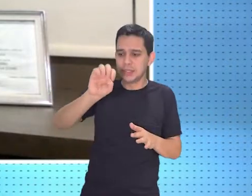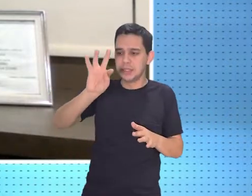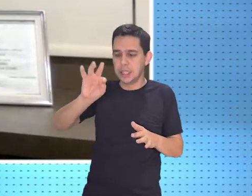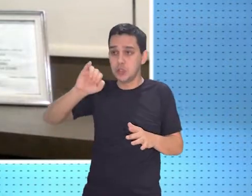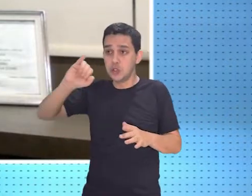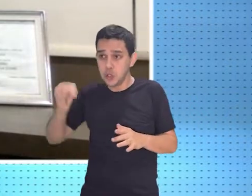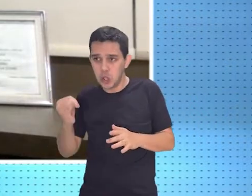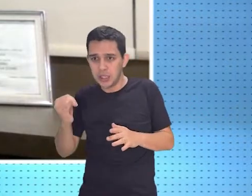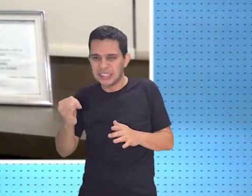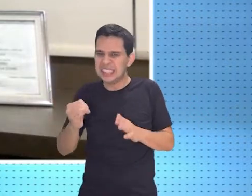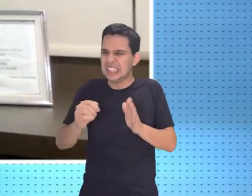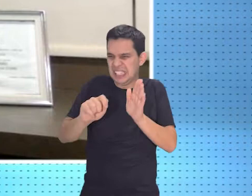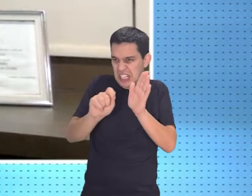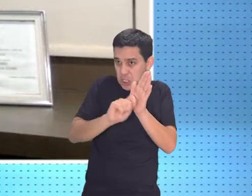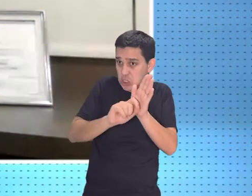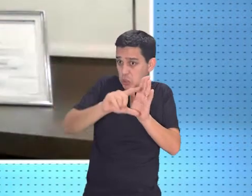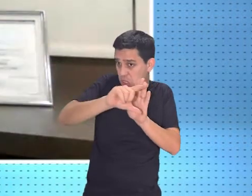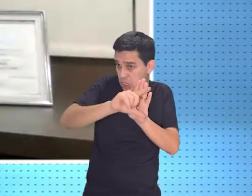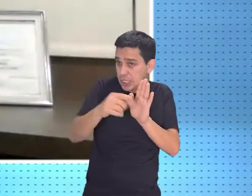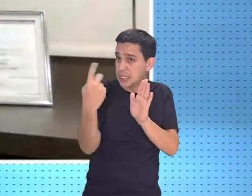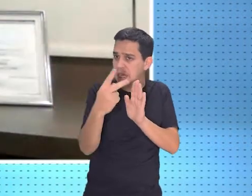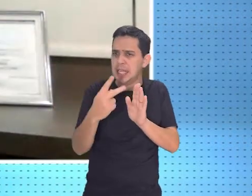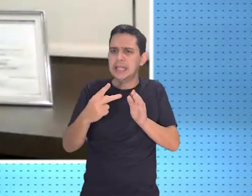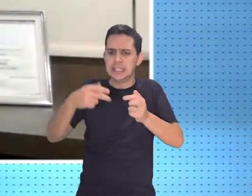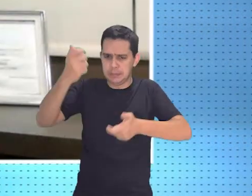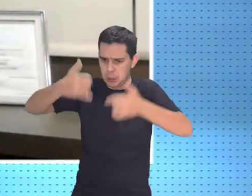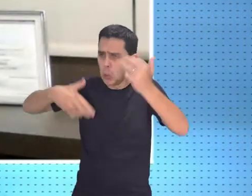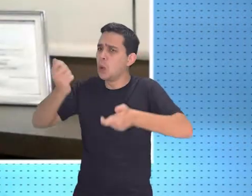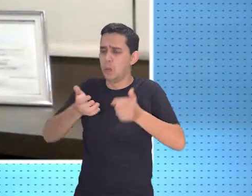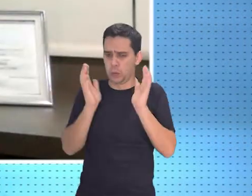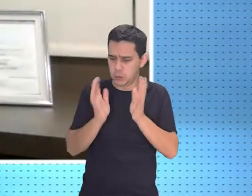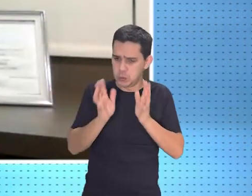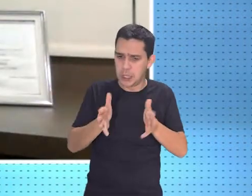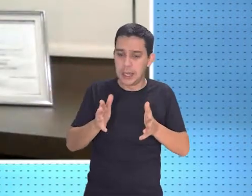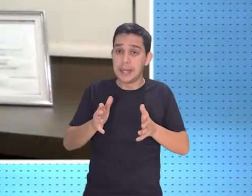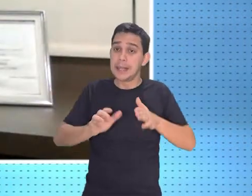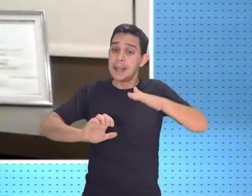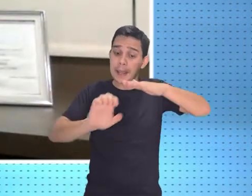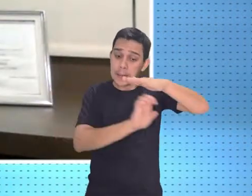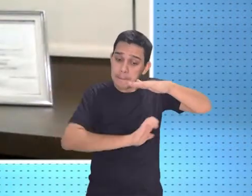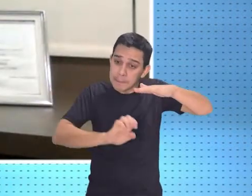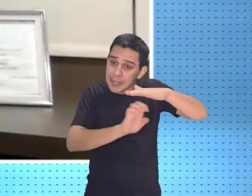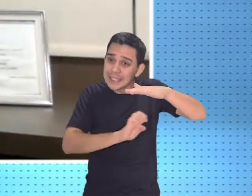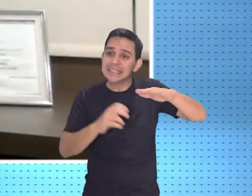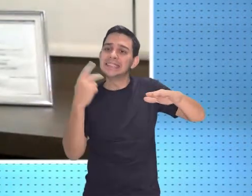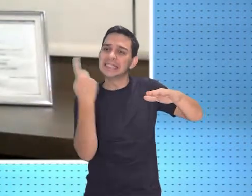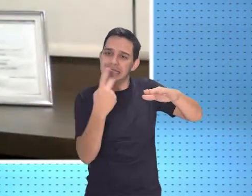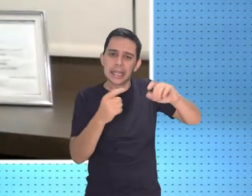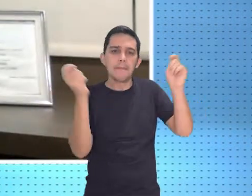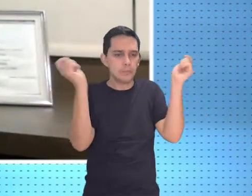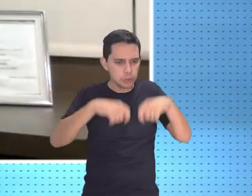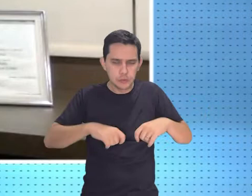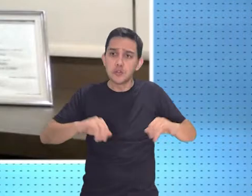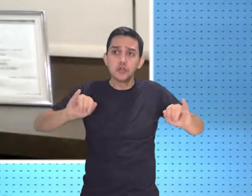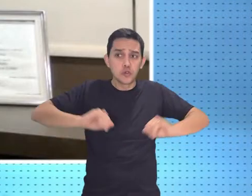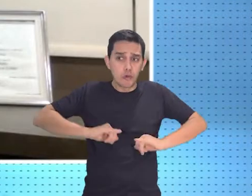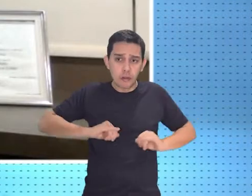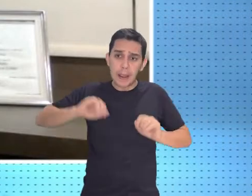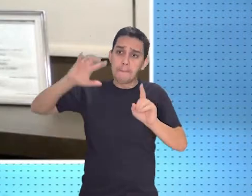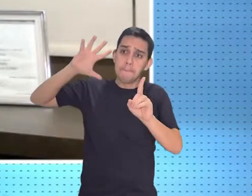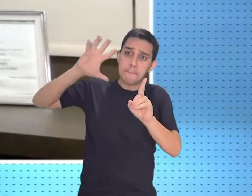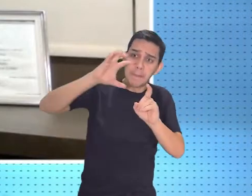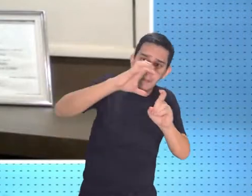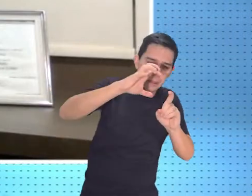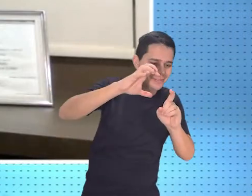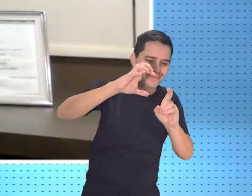súmula 227, já afirmou o entendimento de que a empresa, que a pessoa jurídica, ela pode sofrer dano moral.